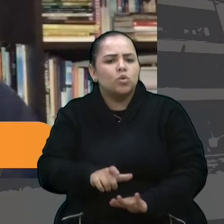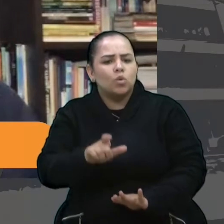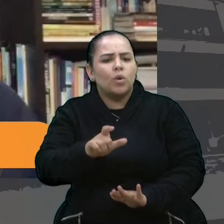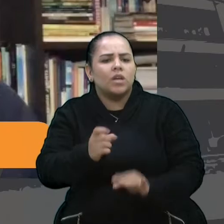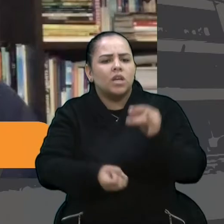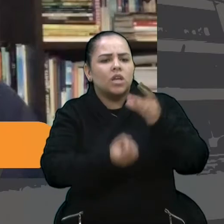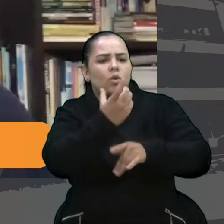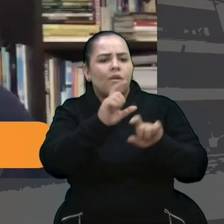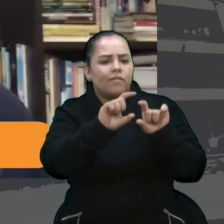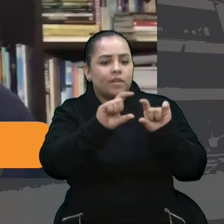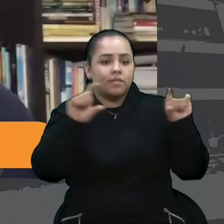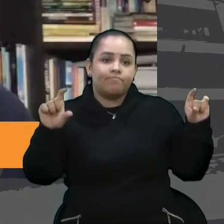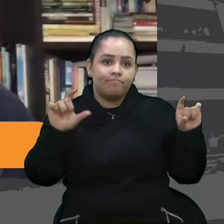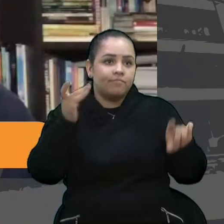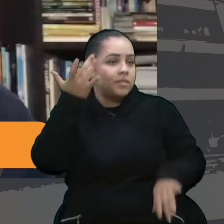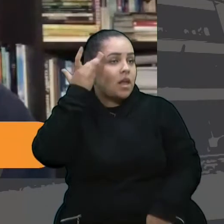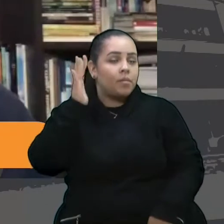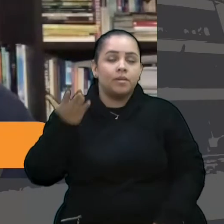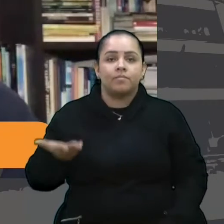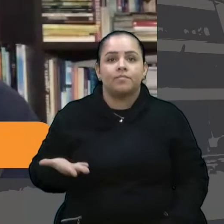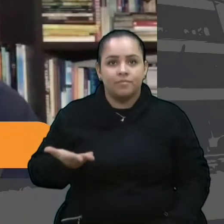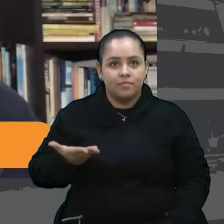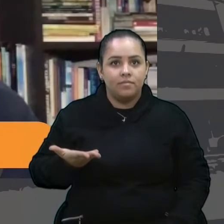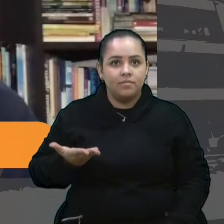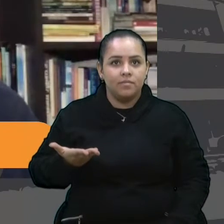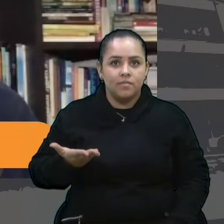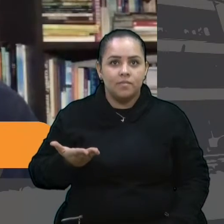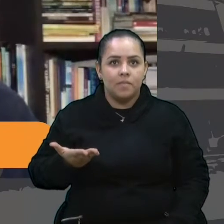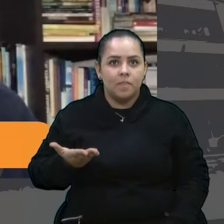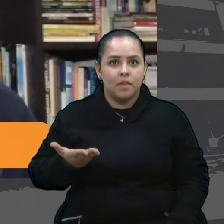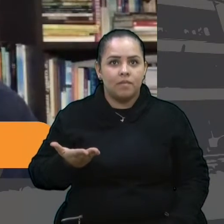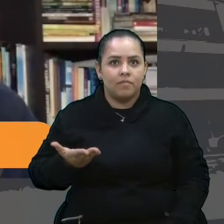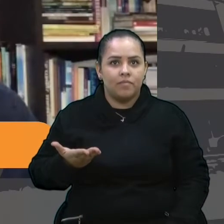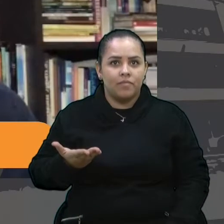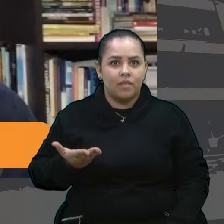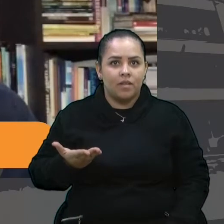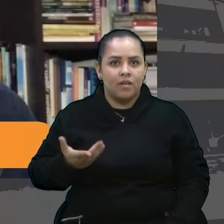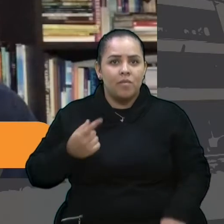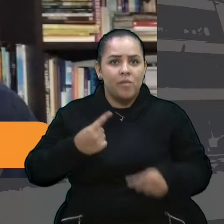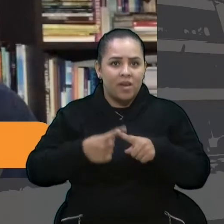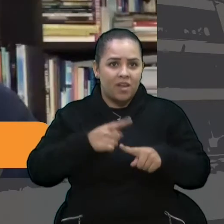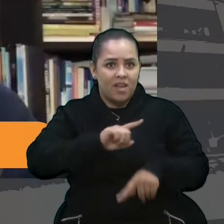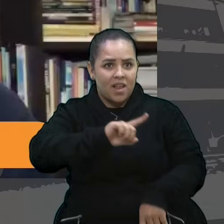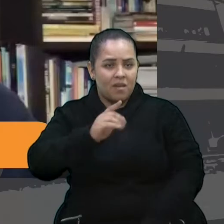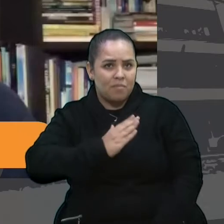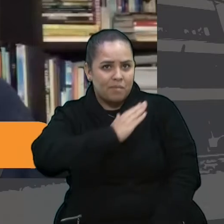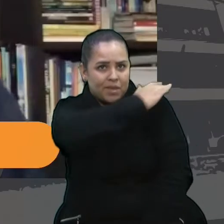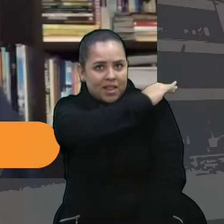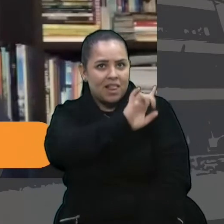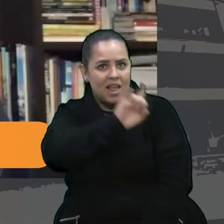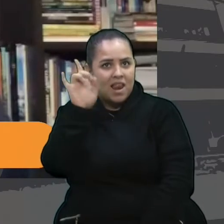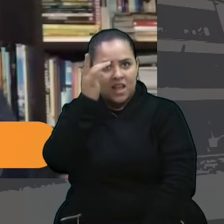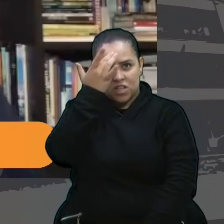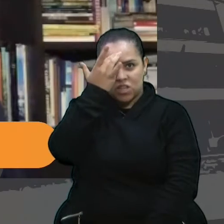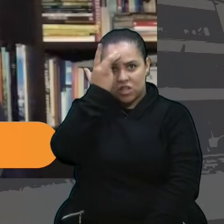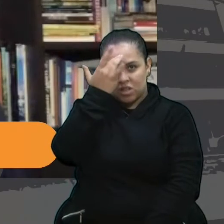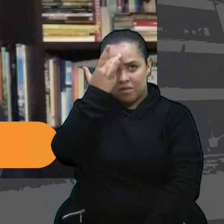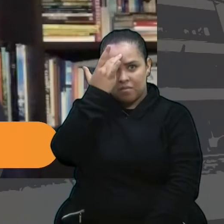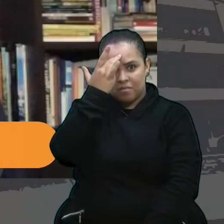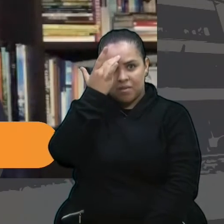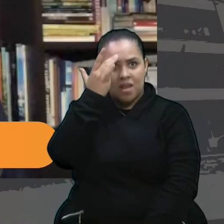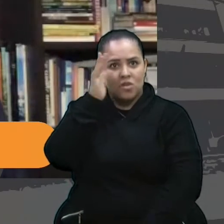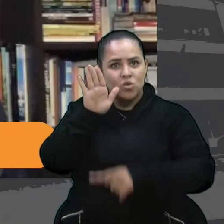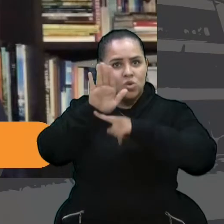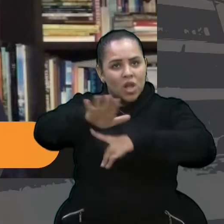não sabiam. Eu disse, pois é. Depois disso, ele deixou de ser tenente de cavalaria na Índia para salvar o mundo, senão estaríamos